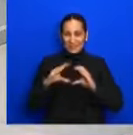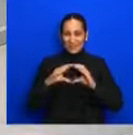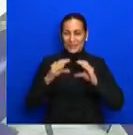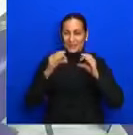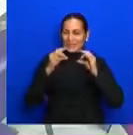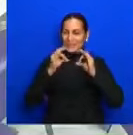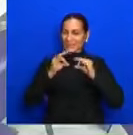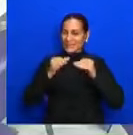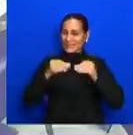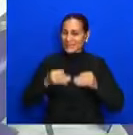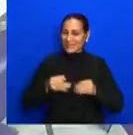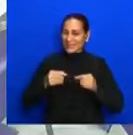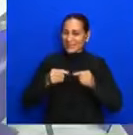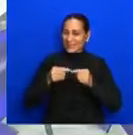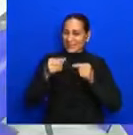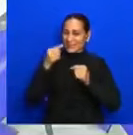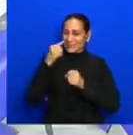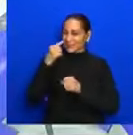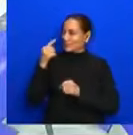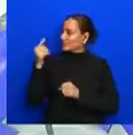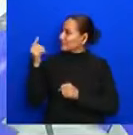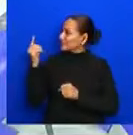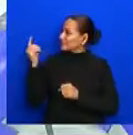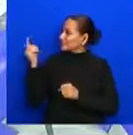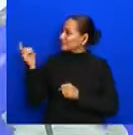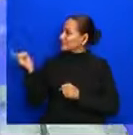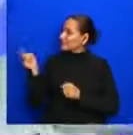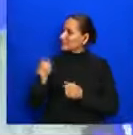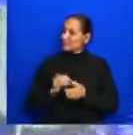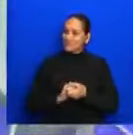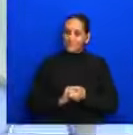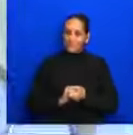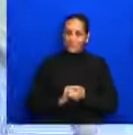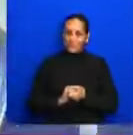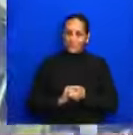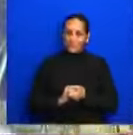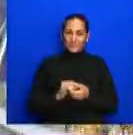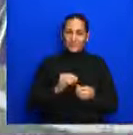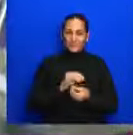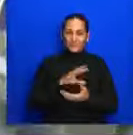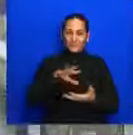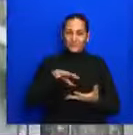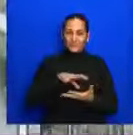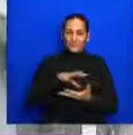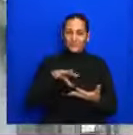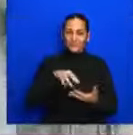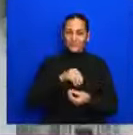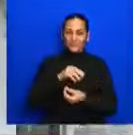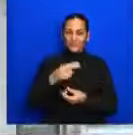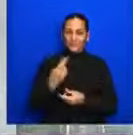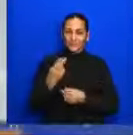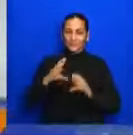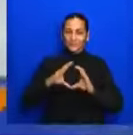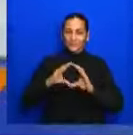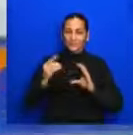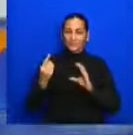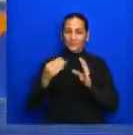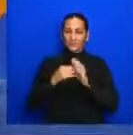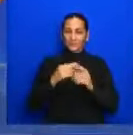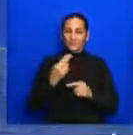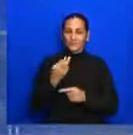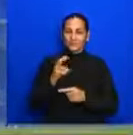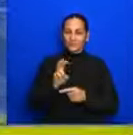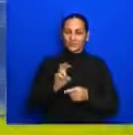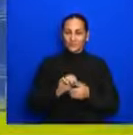bolas posicionadas. Valendo. Globo carregado, embaralhando 25 bolas numeradas